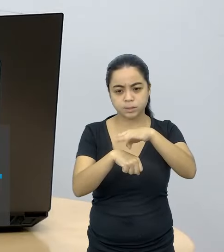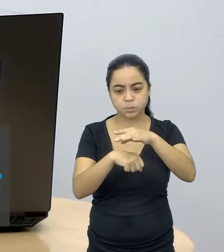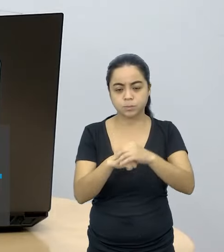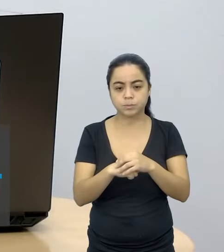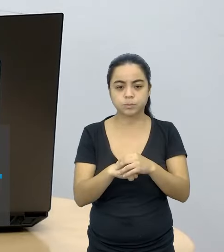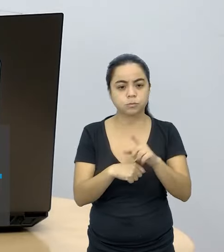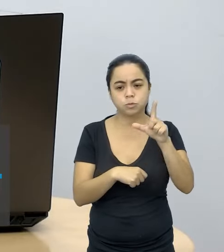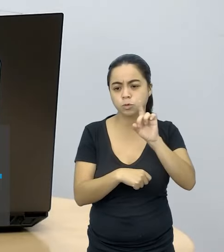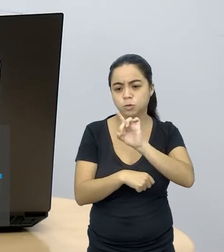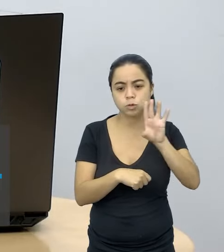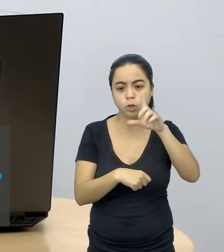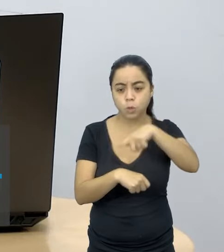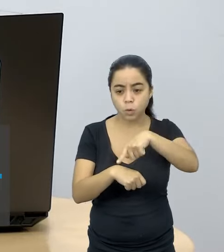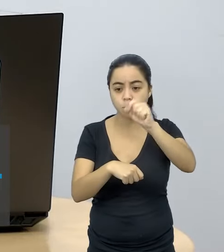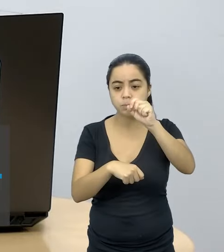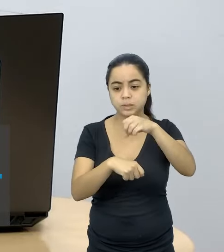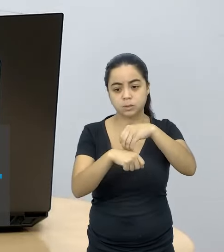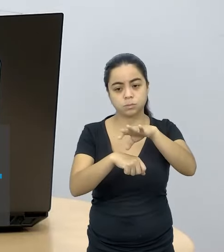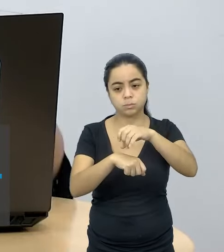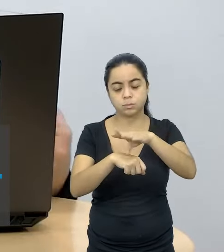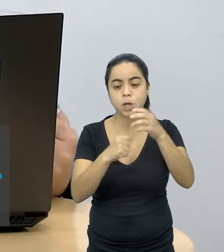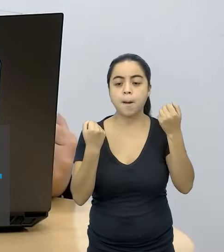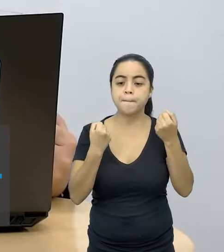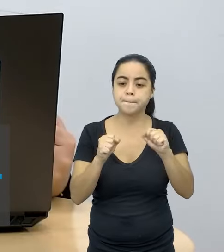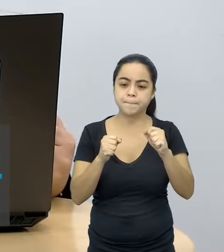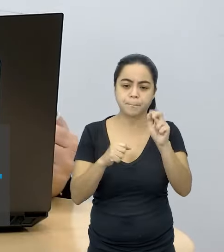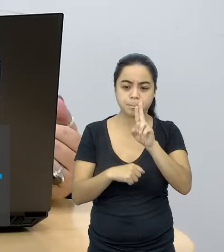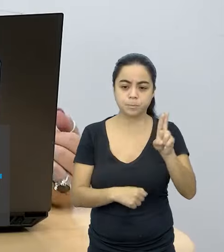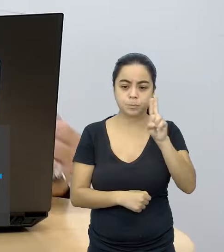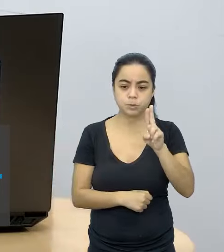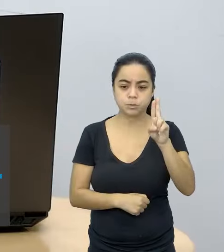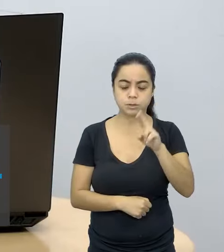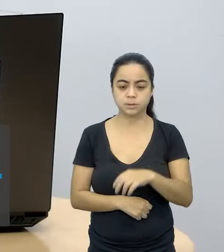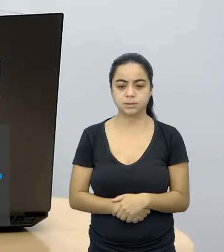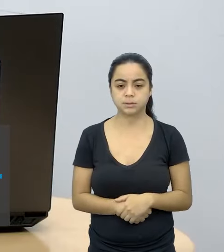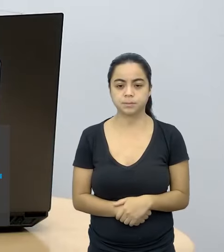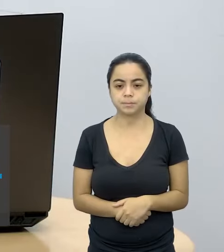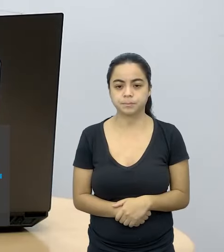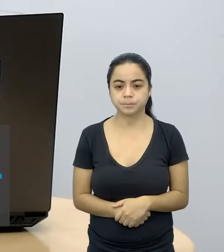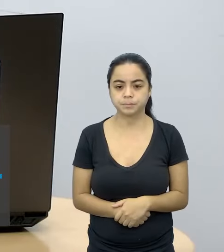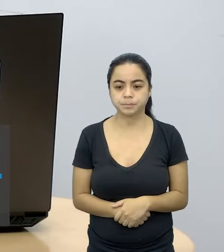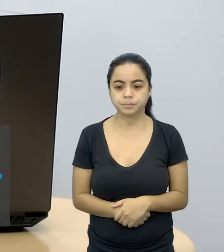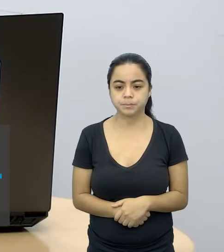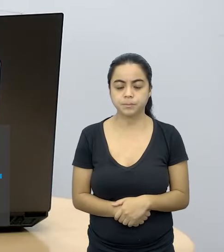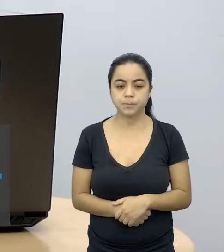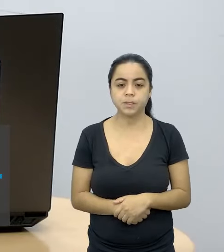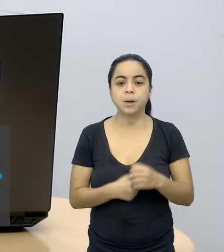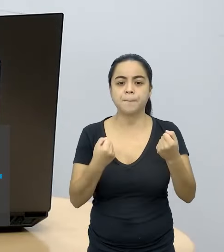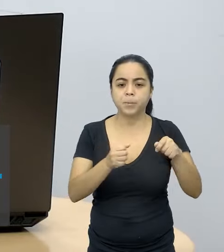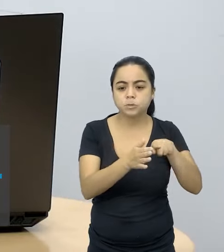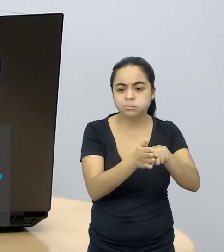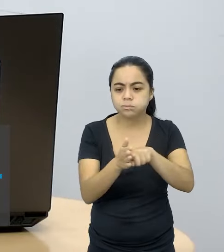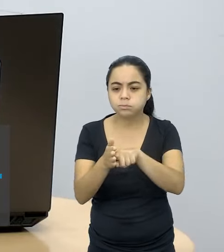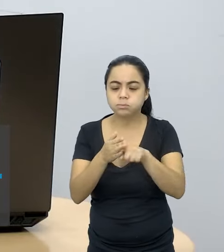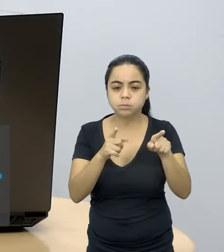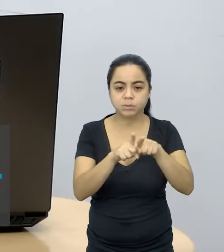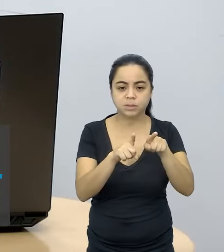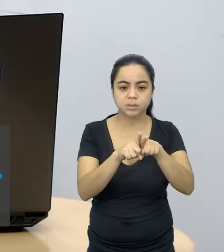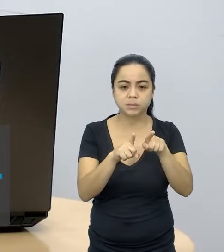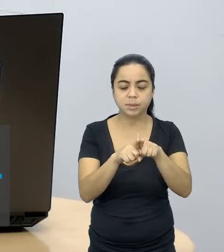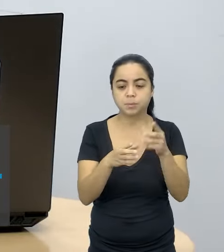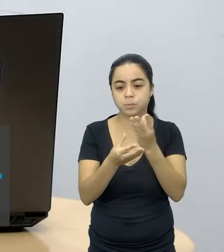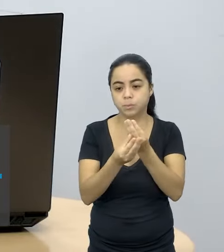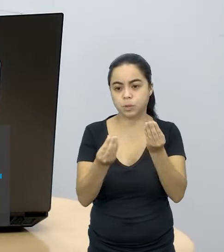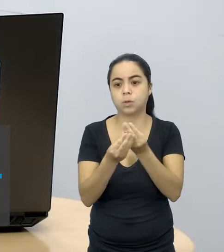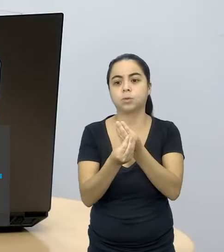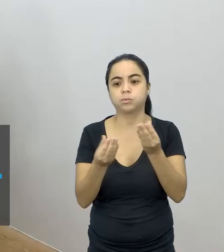uma opção, uma sugestão do que vocês estarem utilizando, né? E vocês podem procurar muita coisa fora, que tem